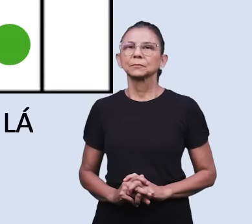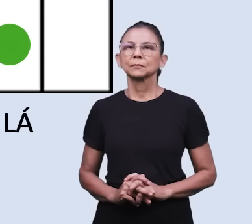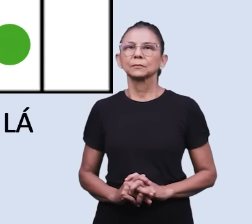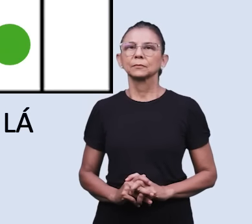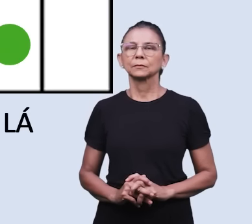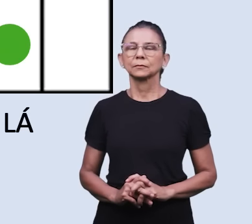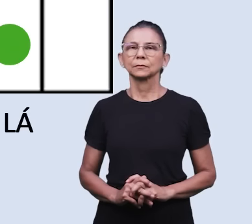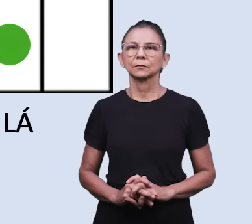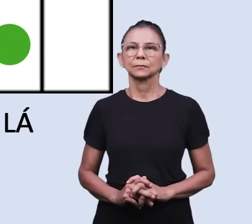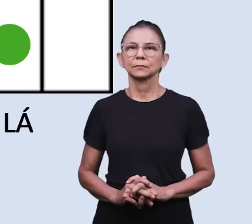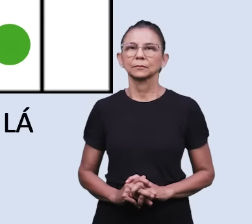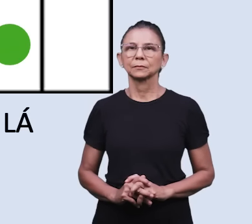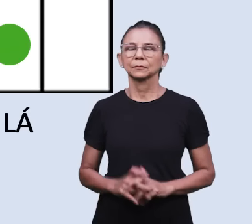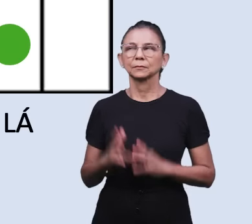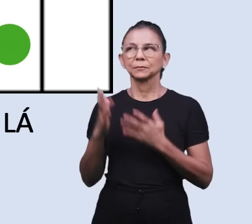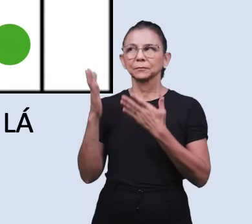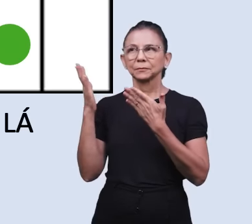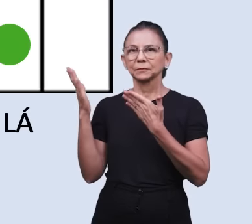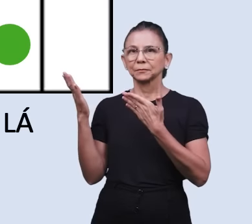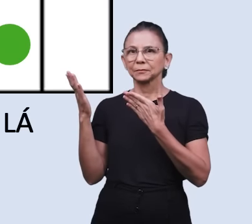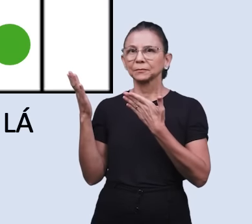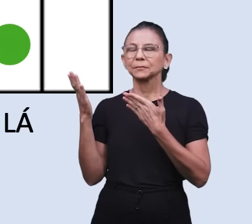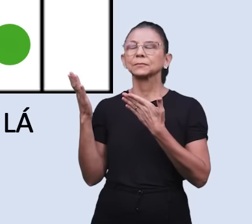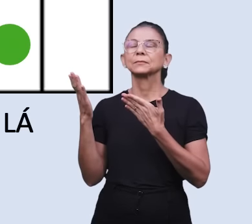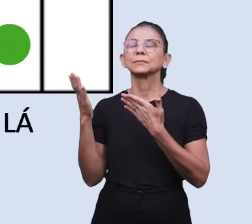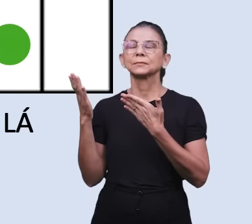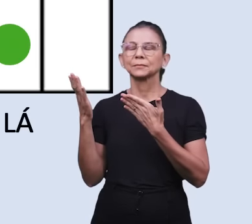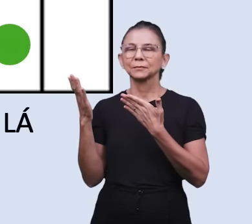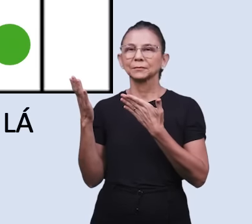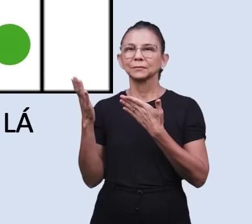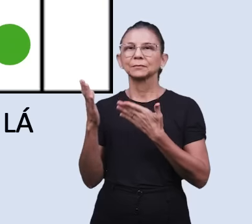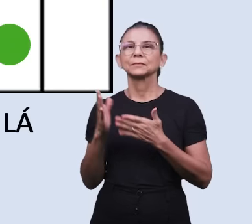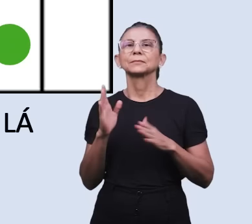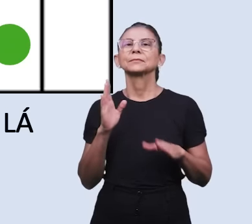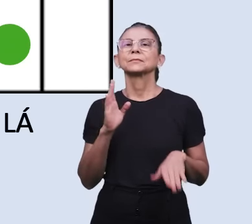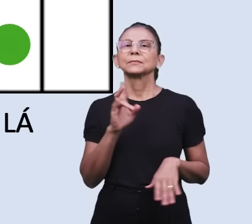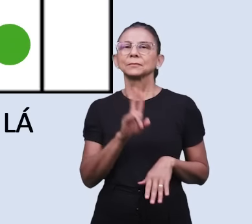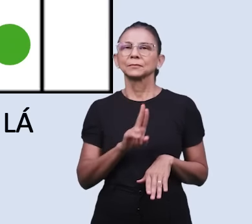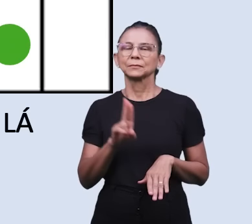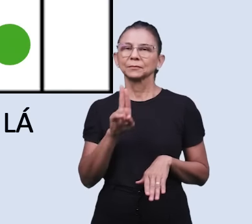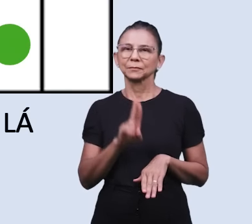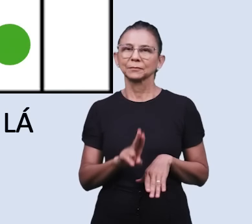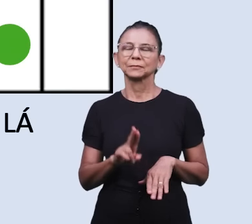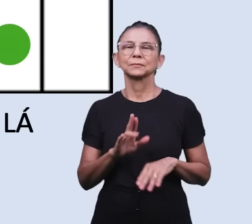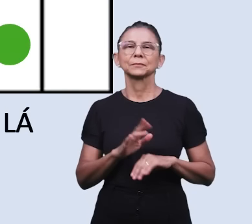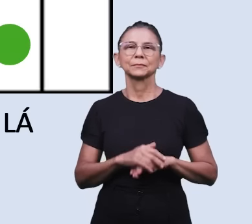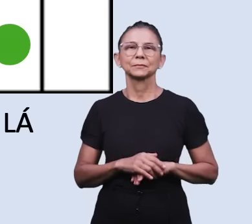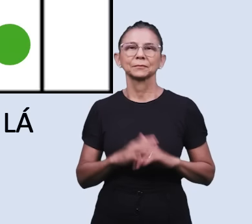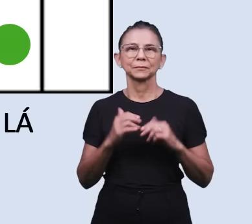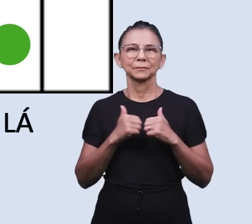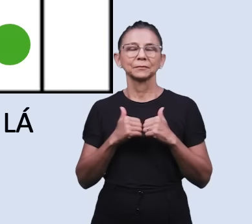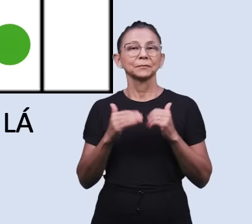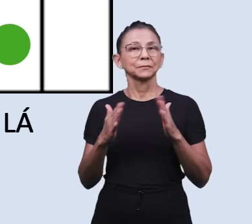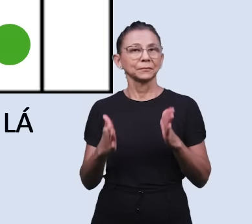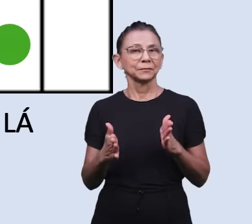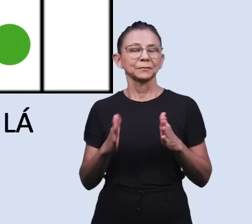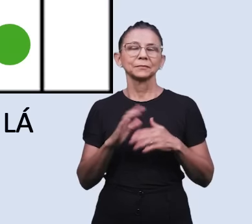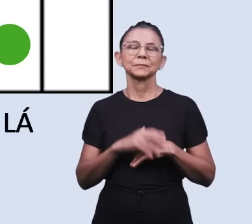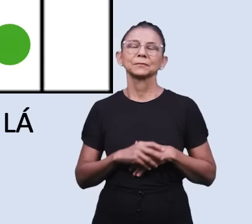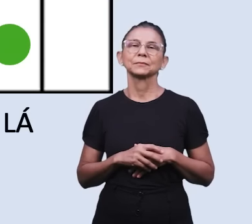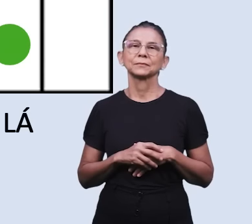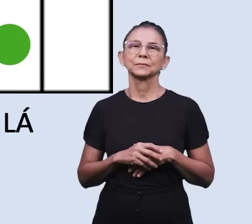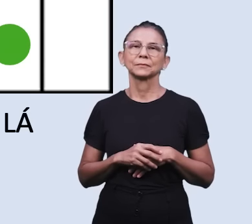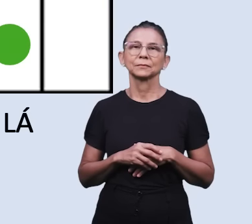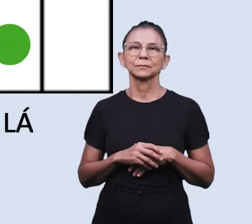posição das notas Essas são as notinhas que nós vamos tocar nesta introdução facilitada